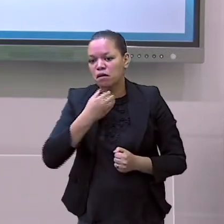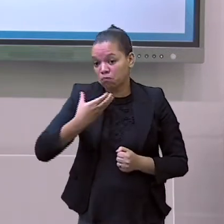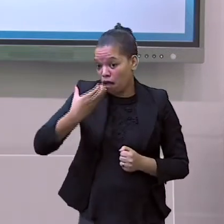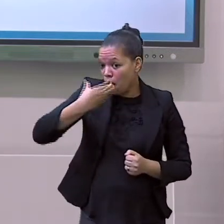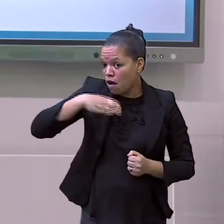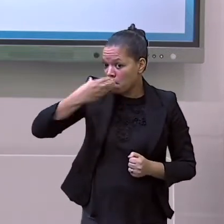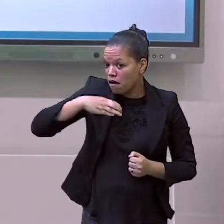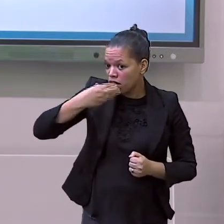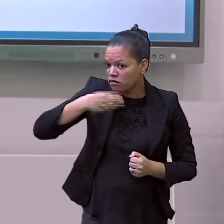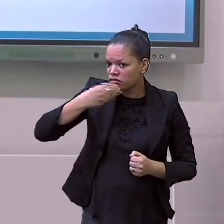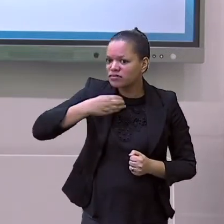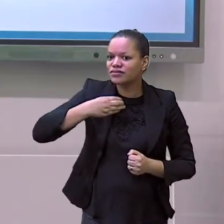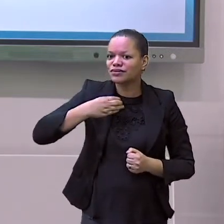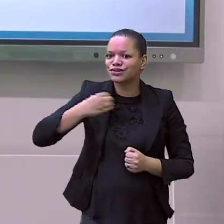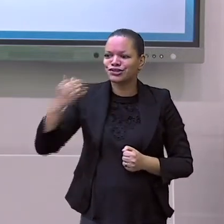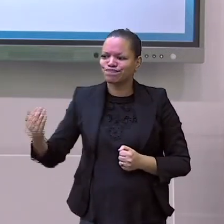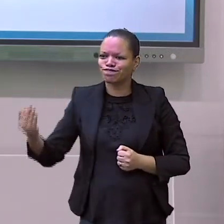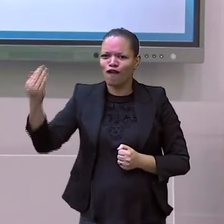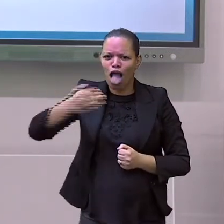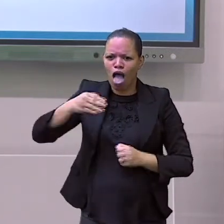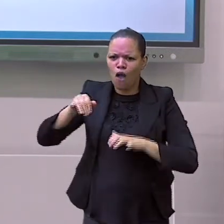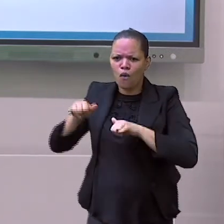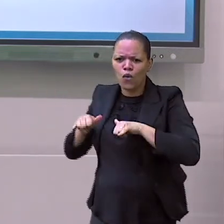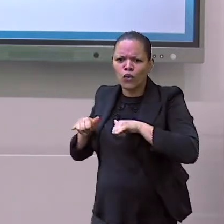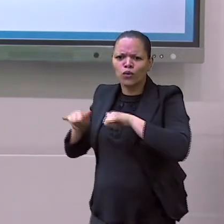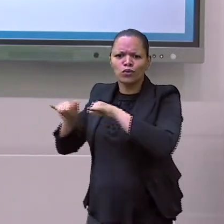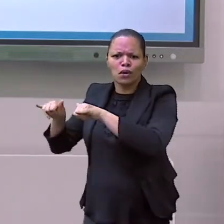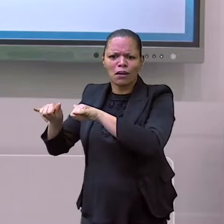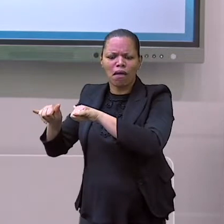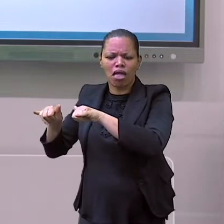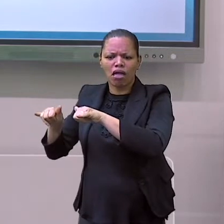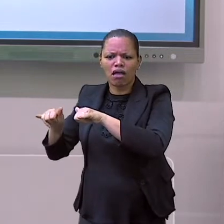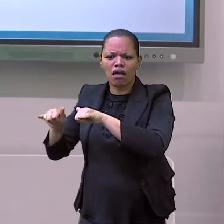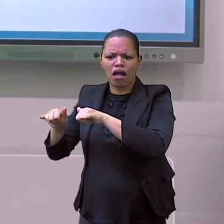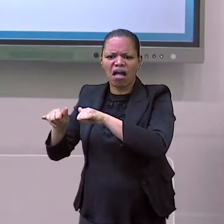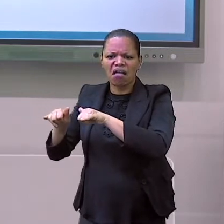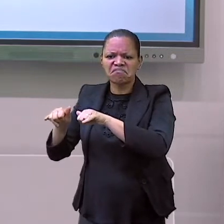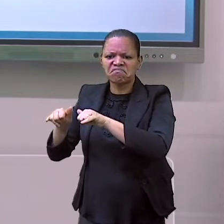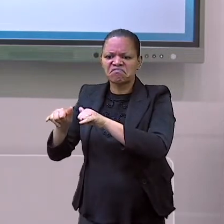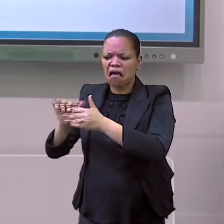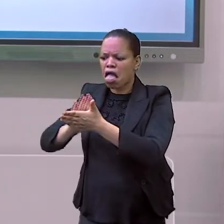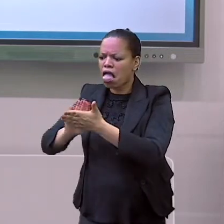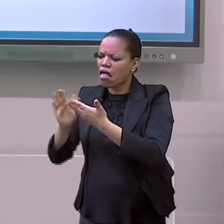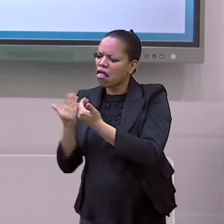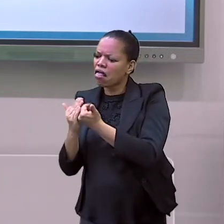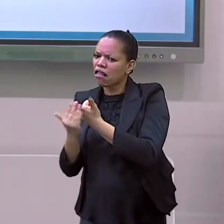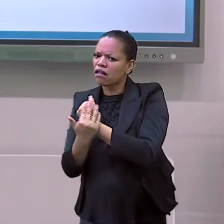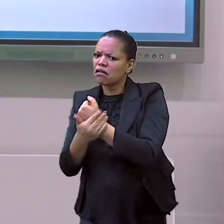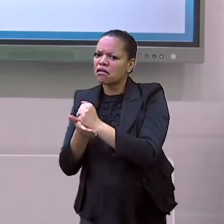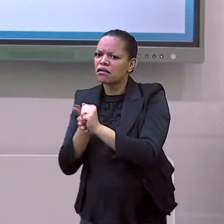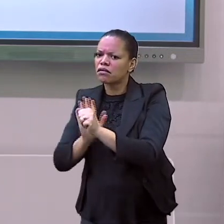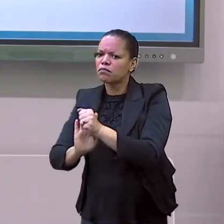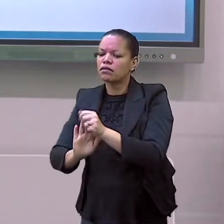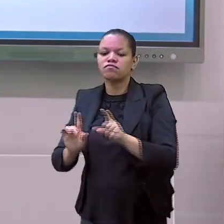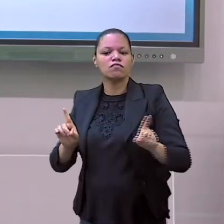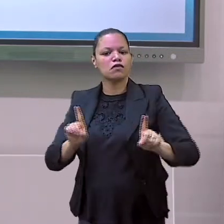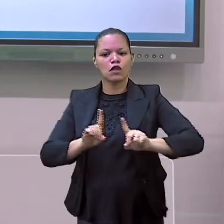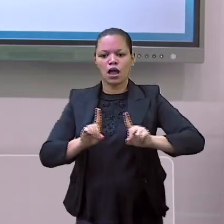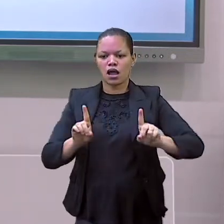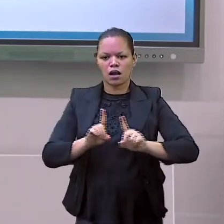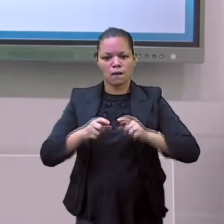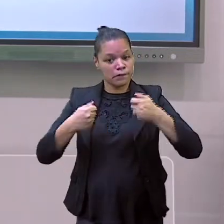só passa a mão nela ou passa assim na roupa. Não, você tem que lavar mesmo. Por quê? É só com a água que vai